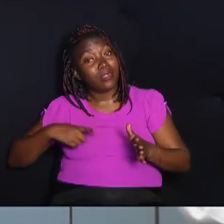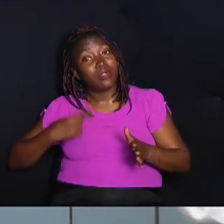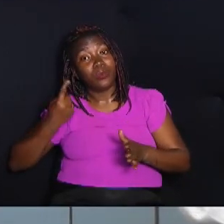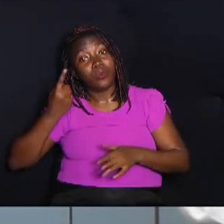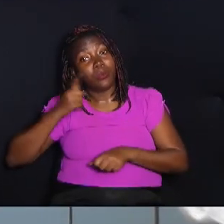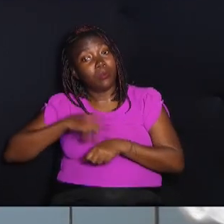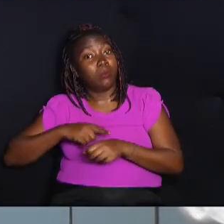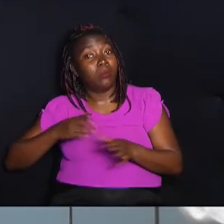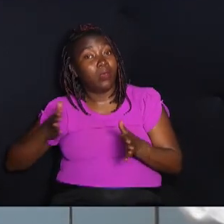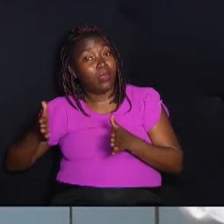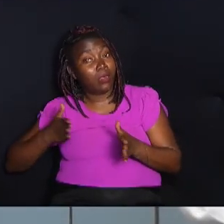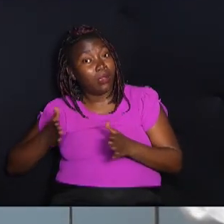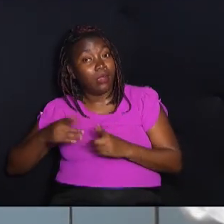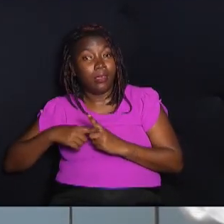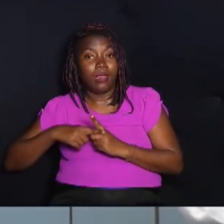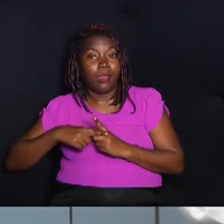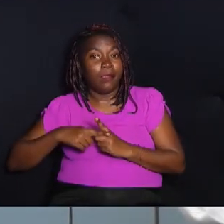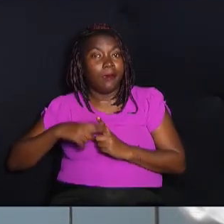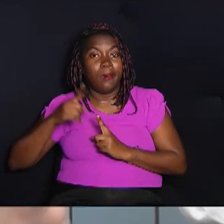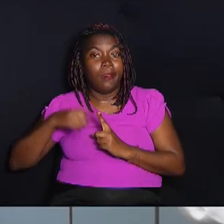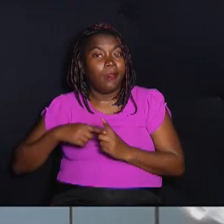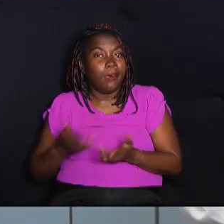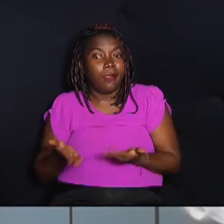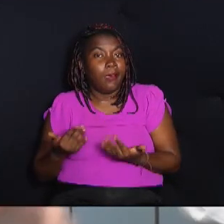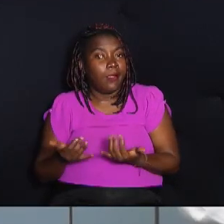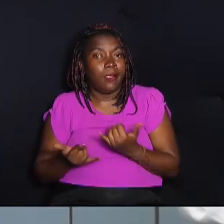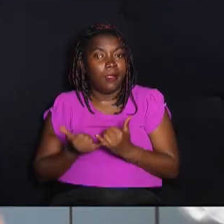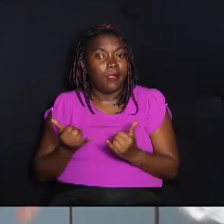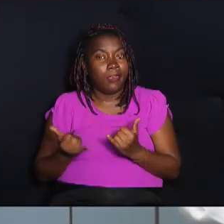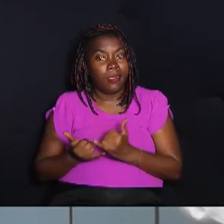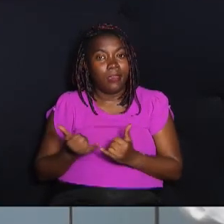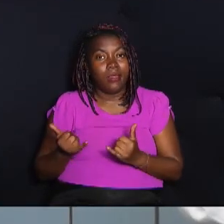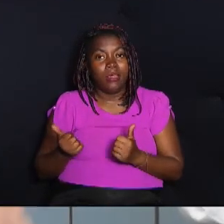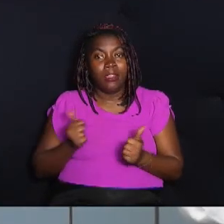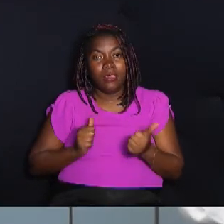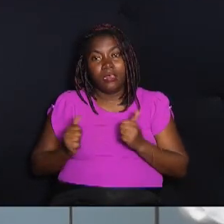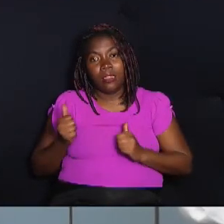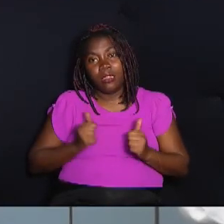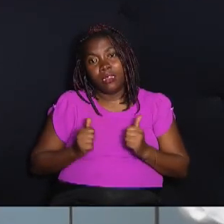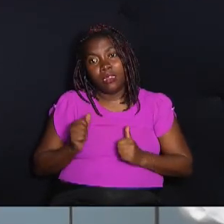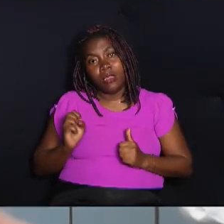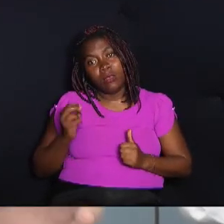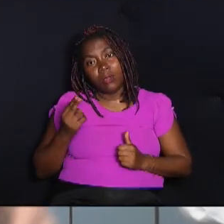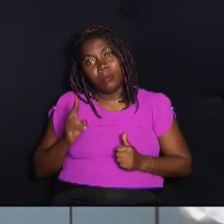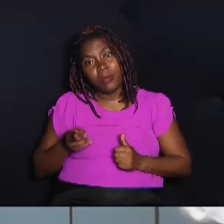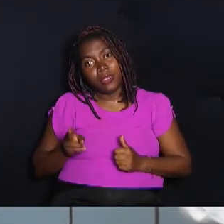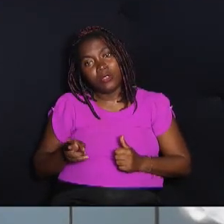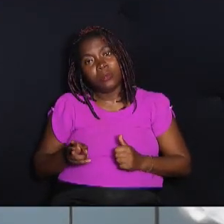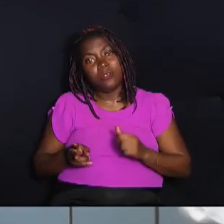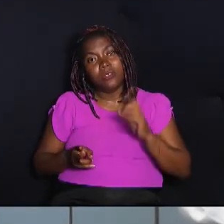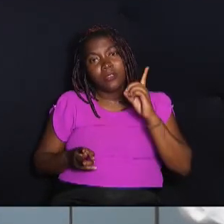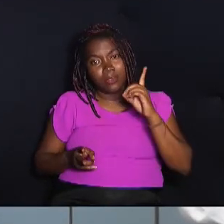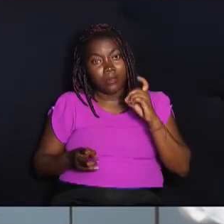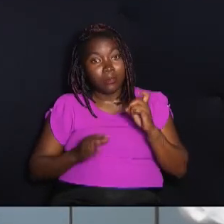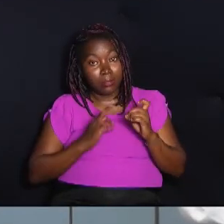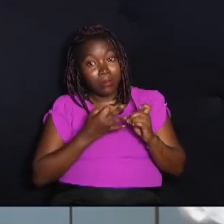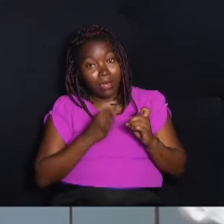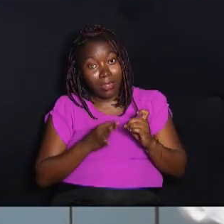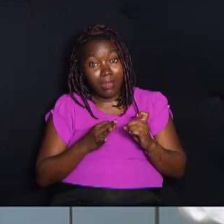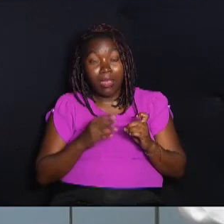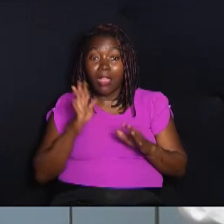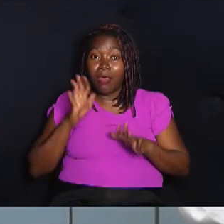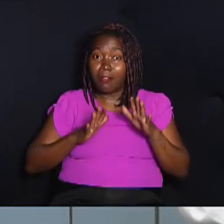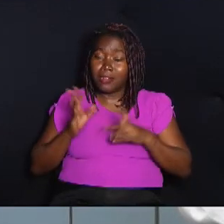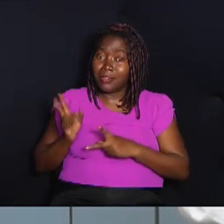momento, num grau leve ou moderado, um quadro, né, de ansiedade ou Sim. mesmo depressão. Às vezes a gente, né, nós nos pegamos um Sem dúvida.